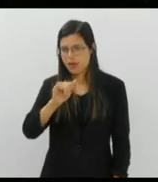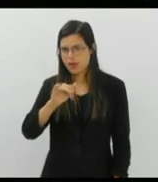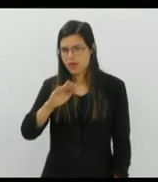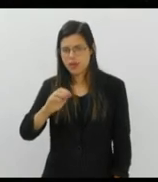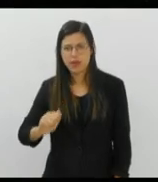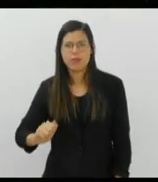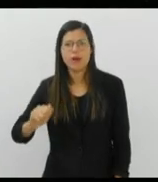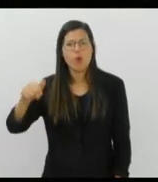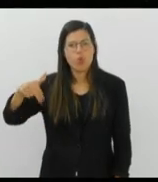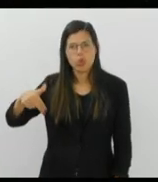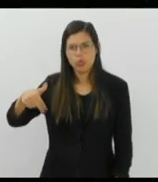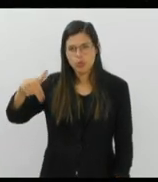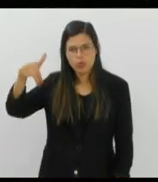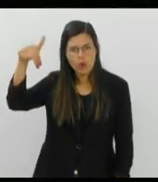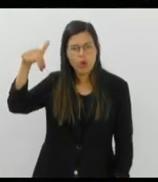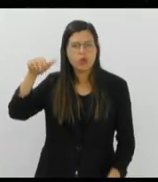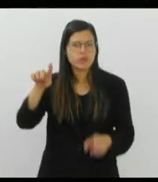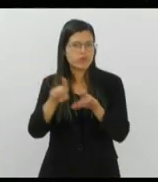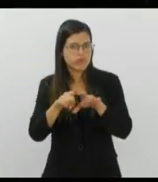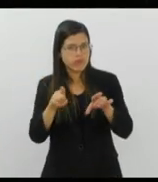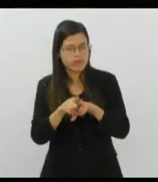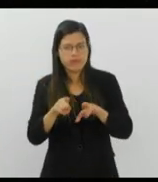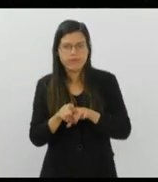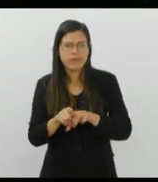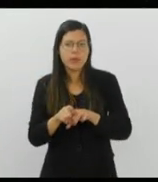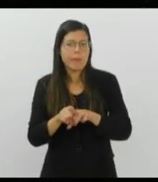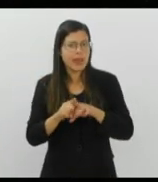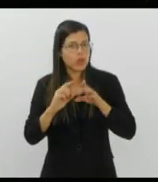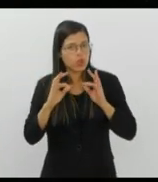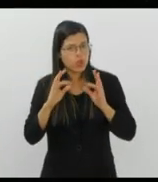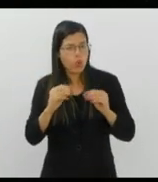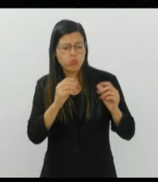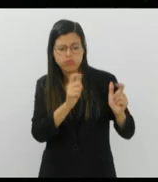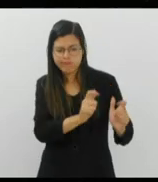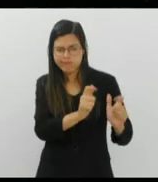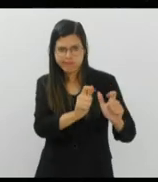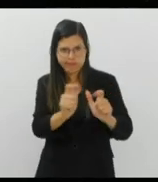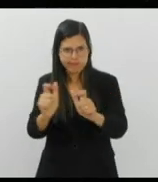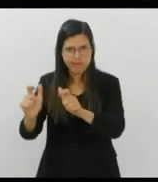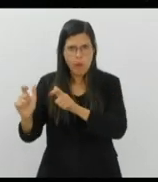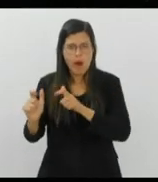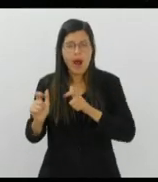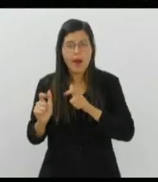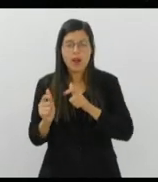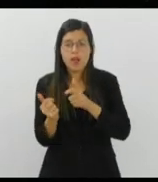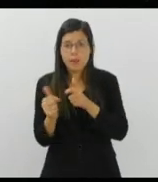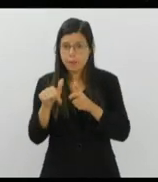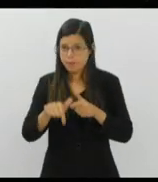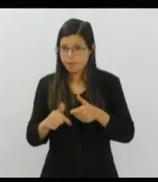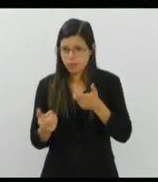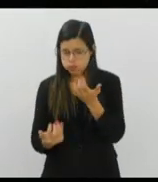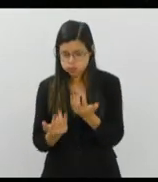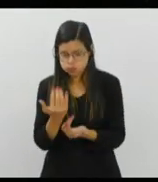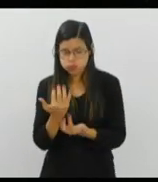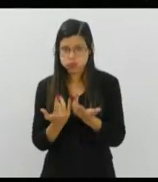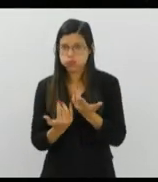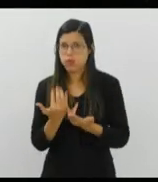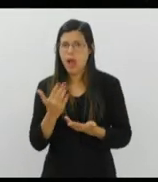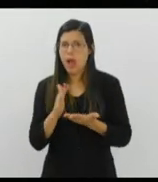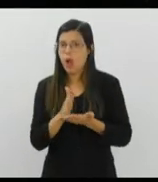não está poupando área nenhuma. E dentre esses incêndios,